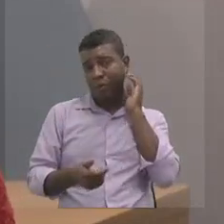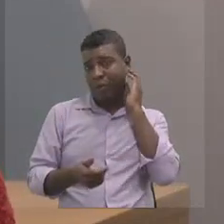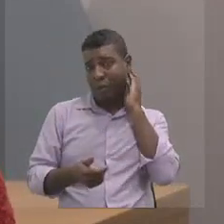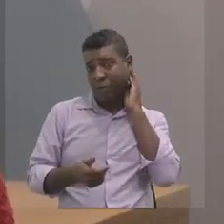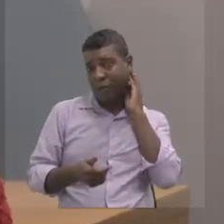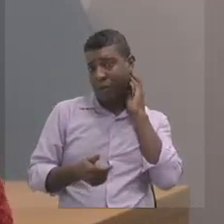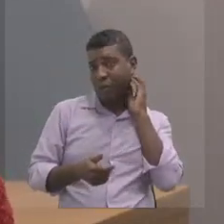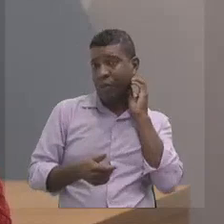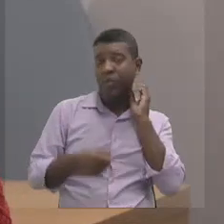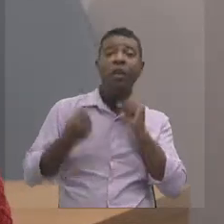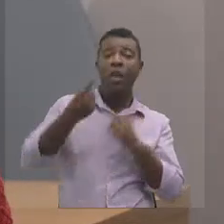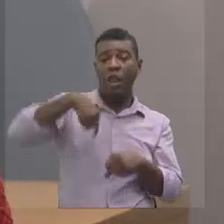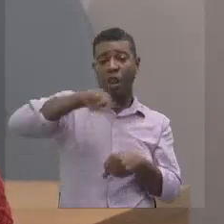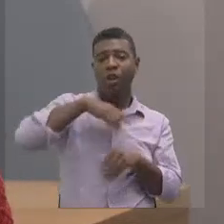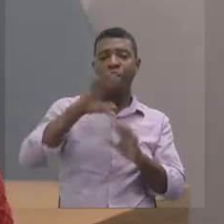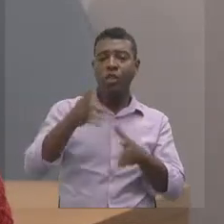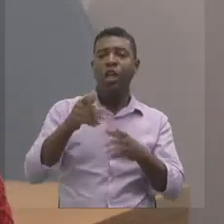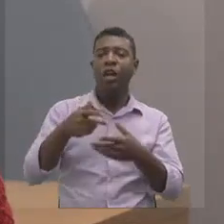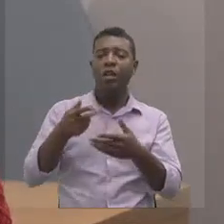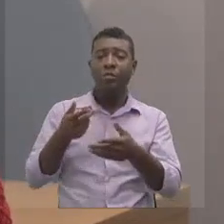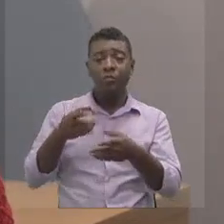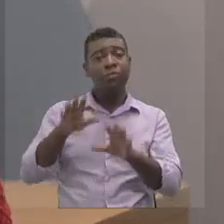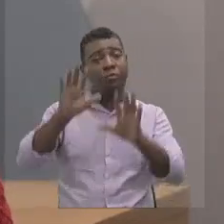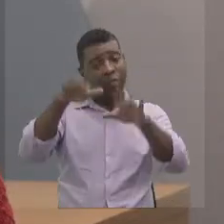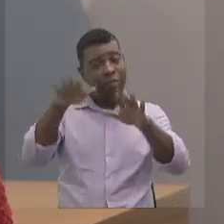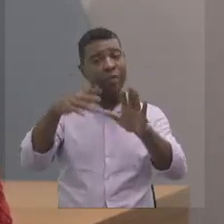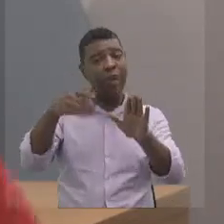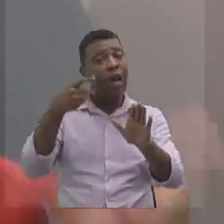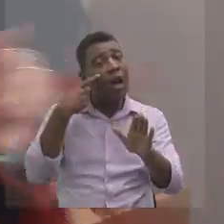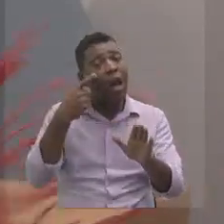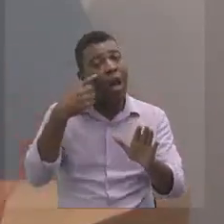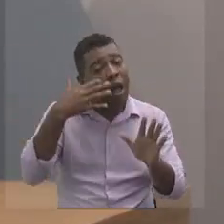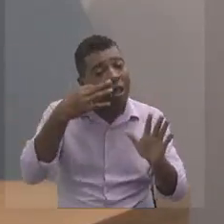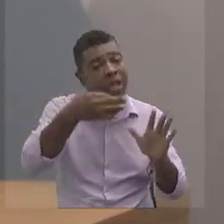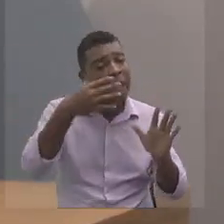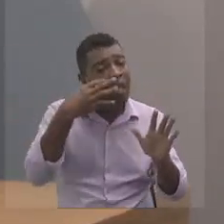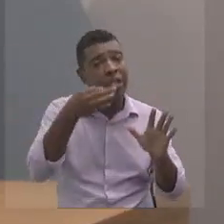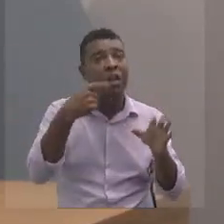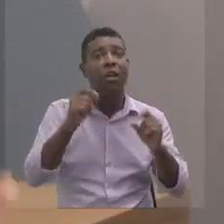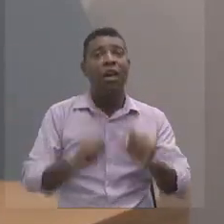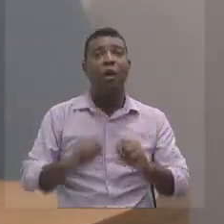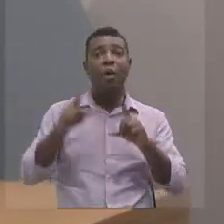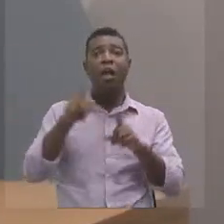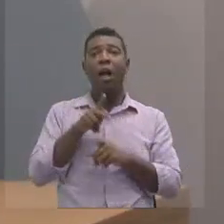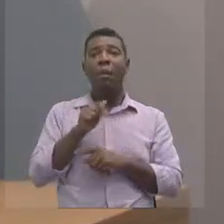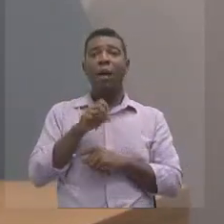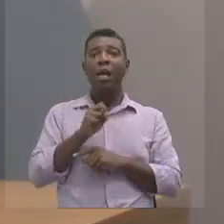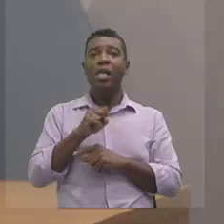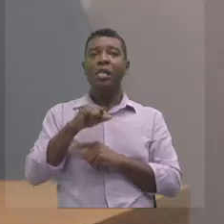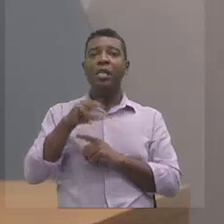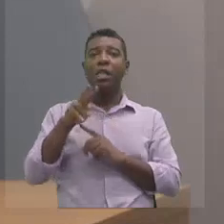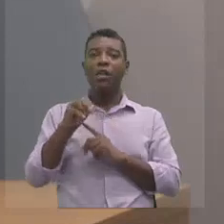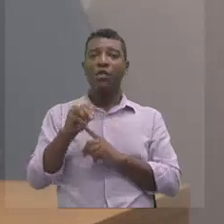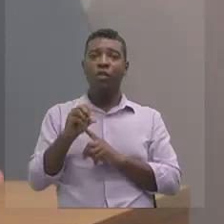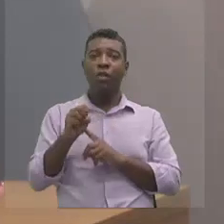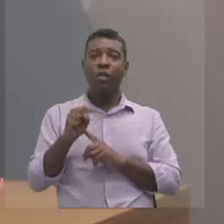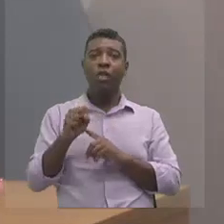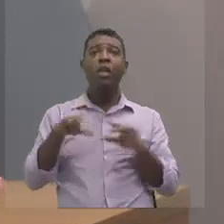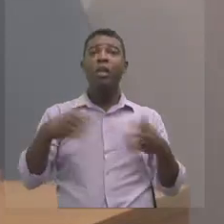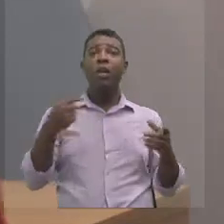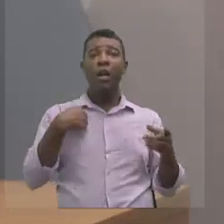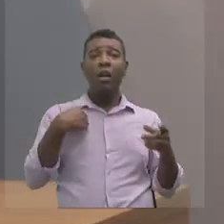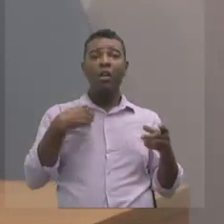geração de passivos para o estado de Minas Gerais é por isso o meu questionamento que como eu vou tratar dessa pauta o mandato inteiro